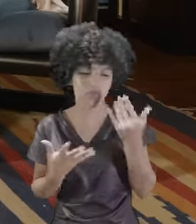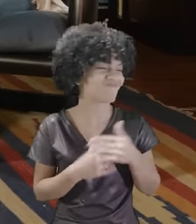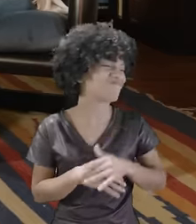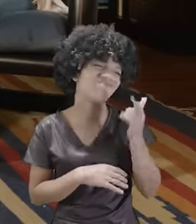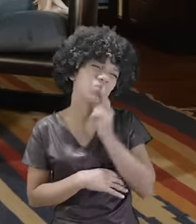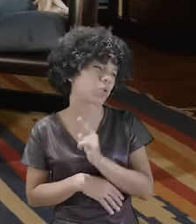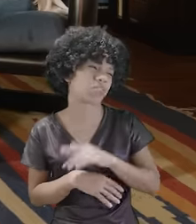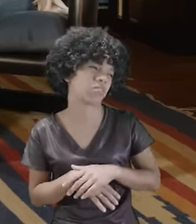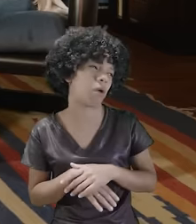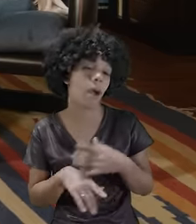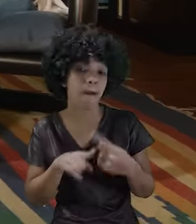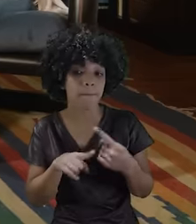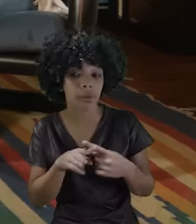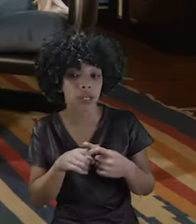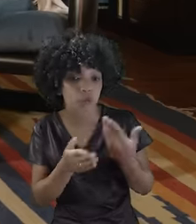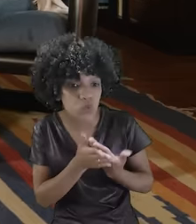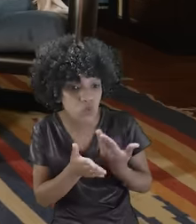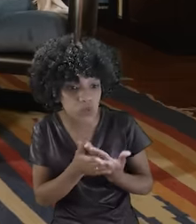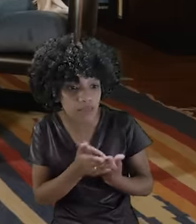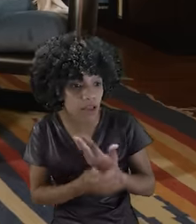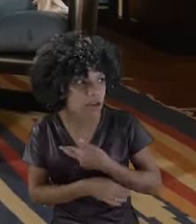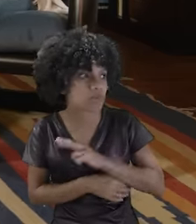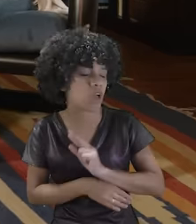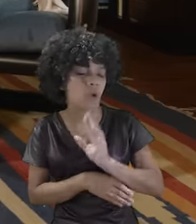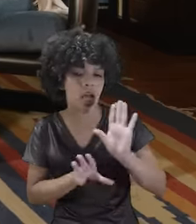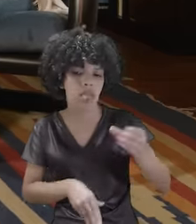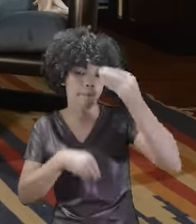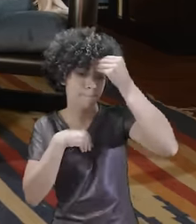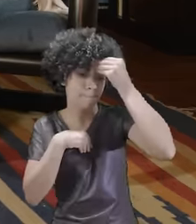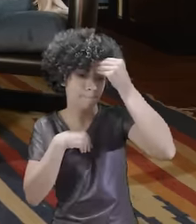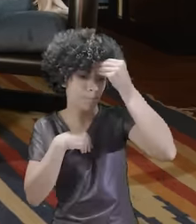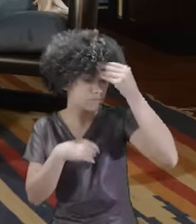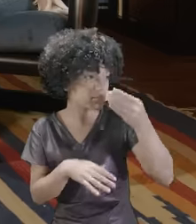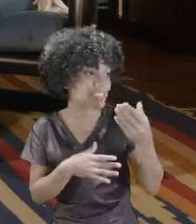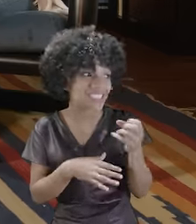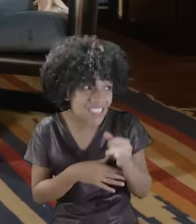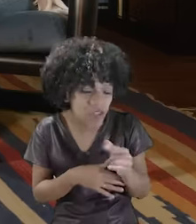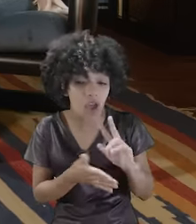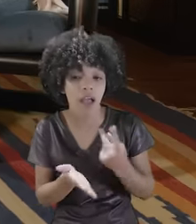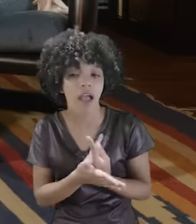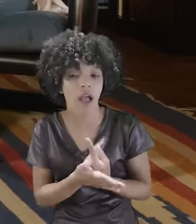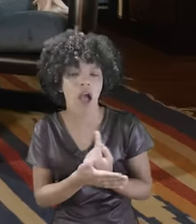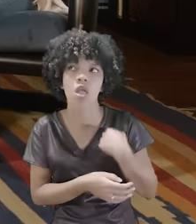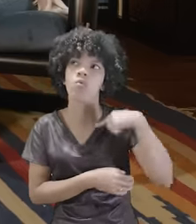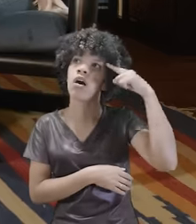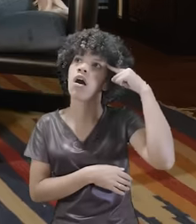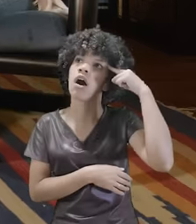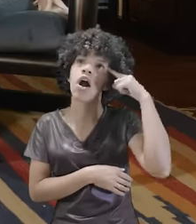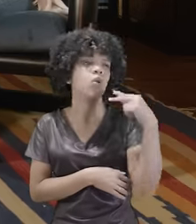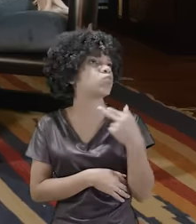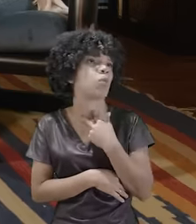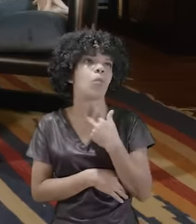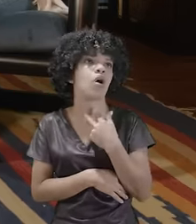tentar não consigo porque estudei minha religião ele já tá dentro da minha cabeça se eu vou errar e vou lembro